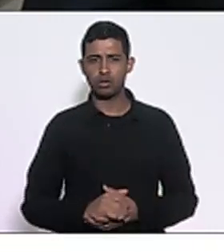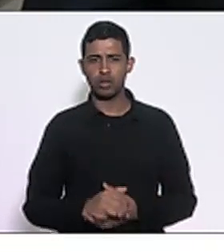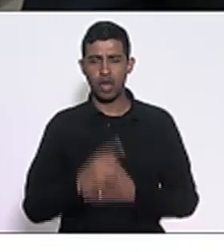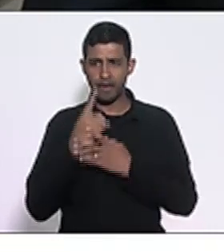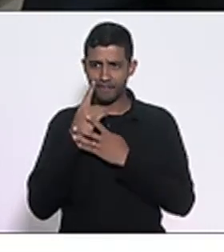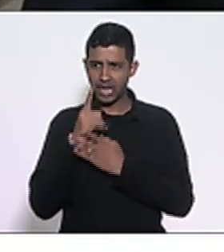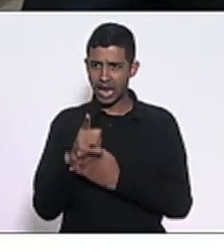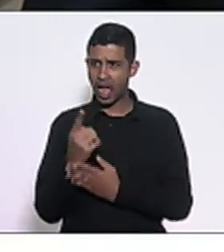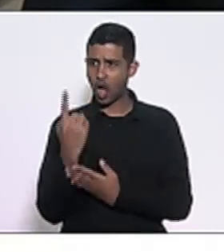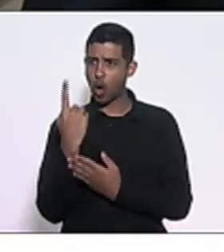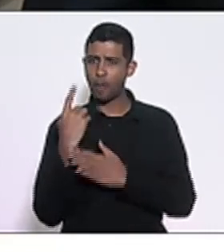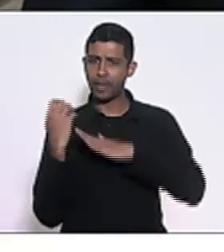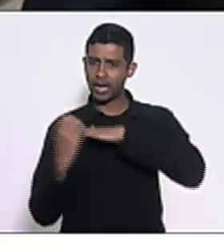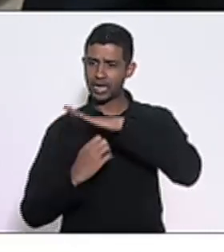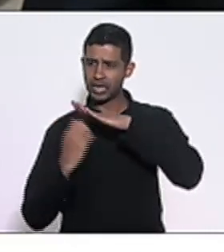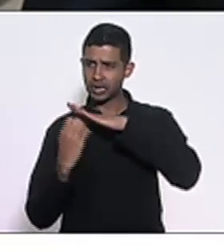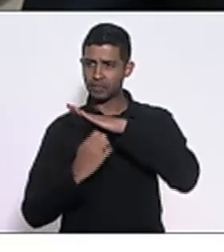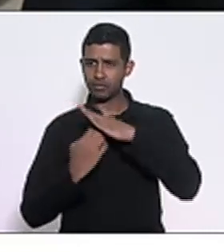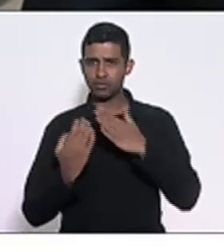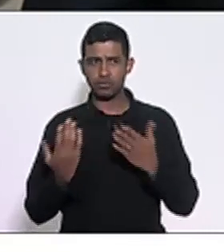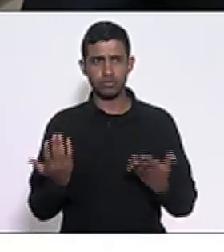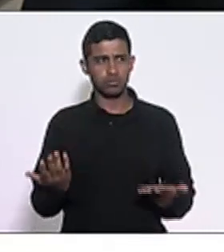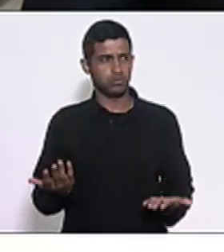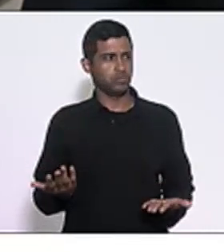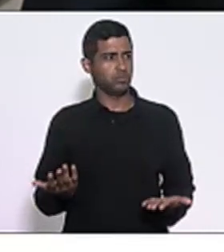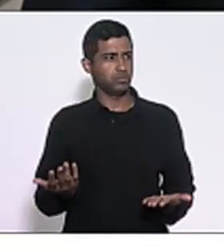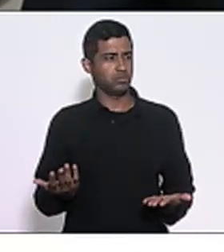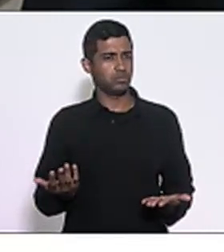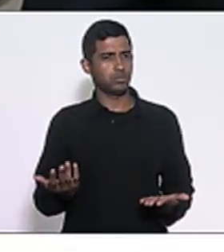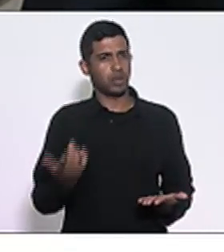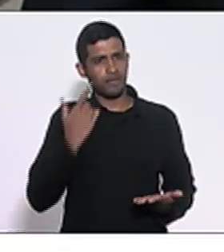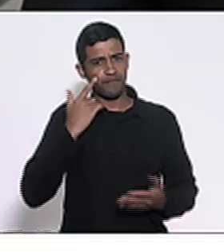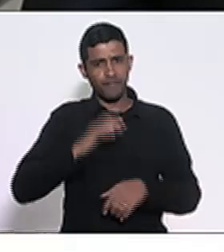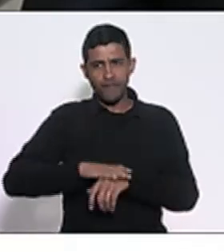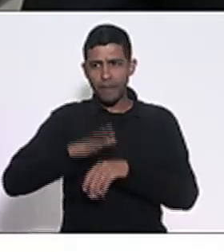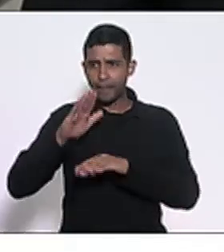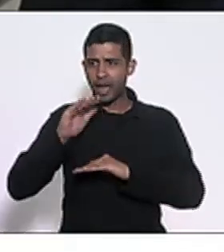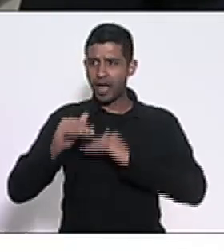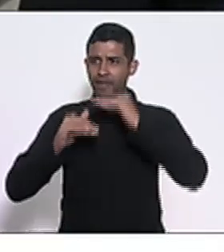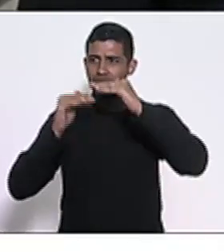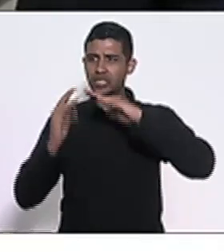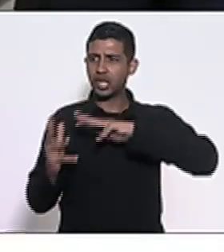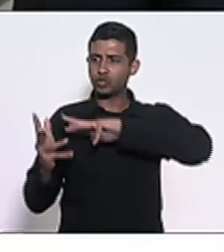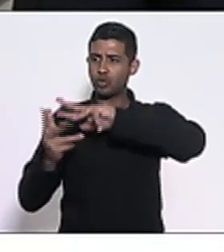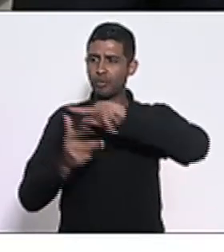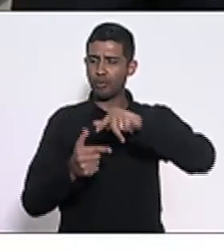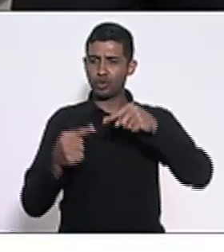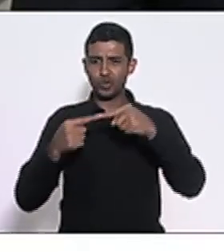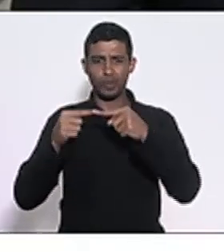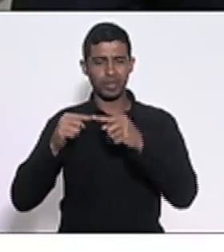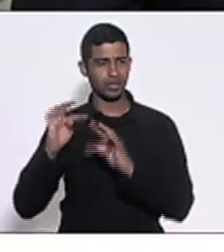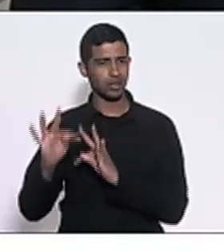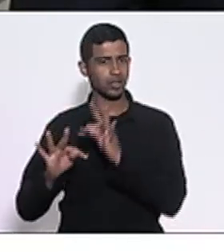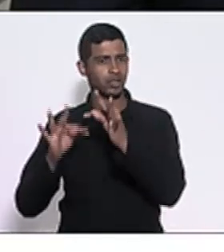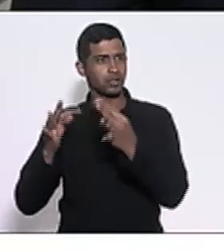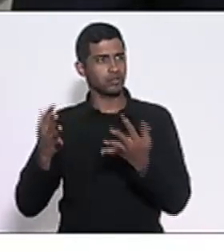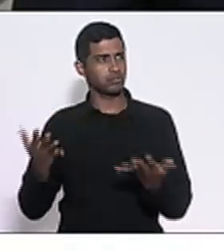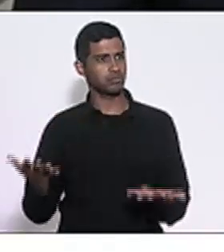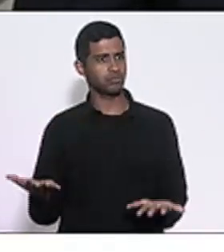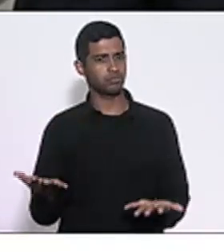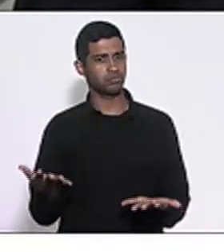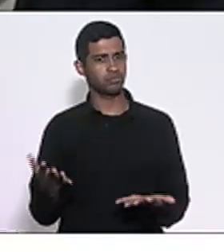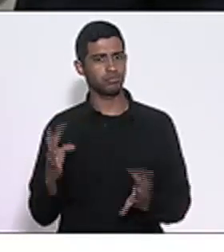empresa do que existe de mais avançado no mundo, que é essa tecnologia, que é uma tecnologia que